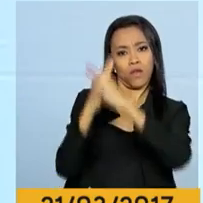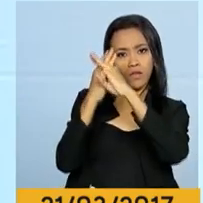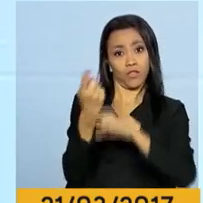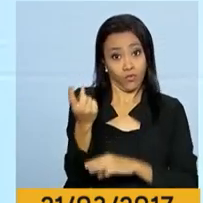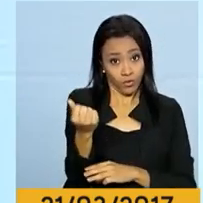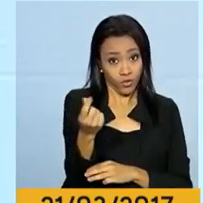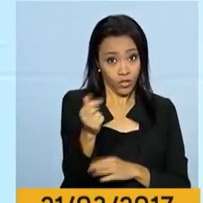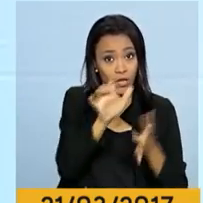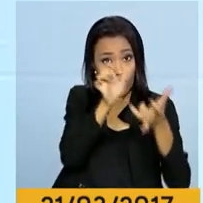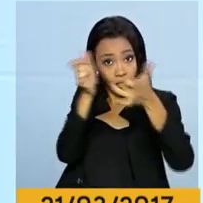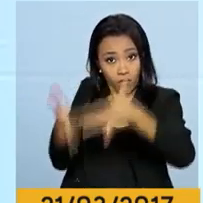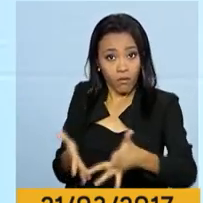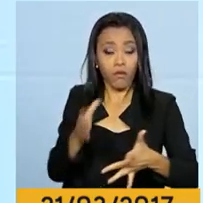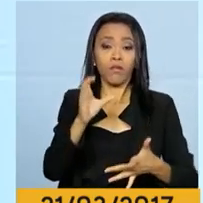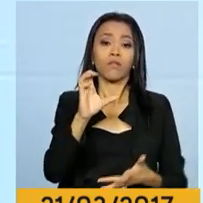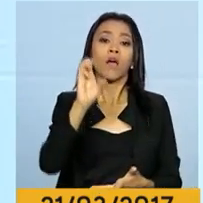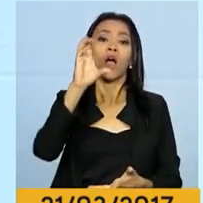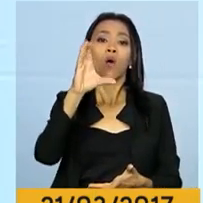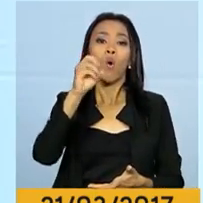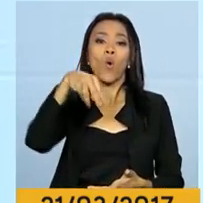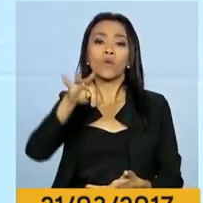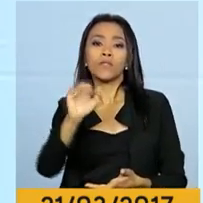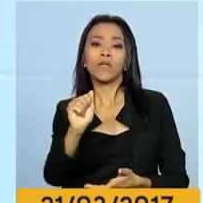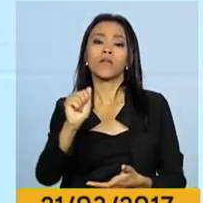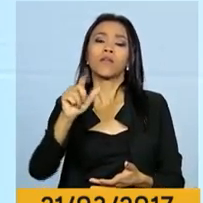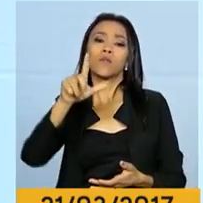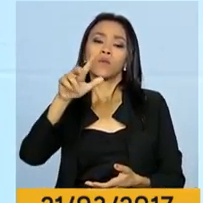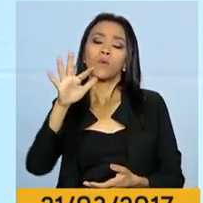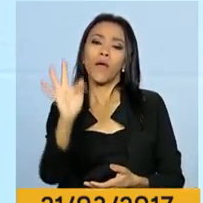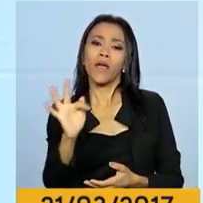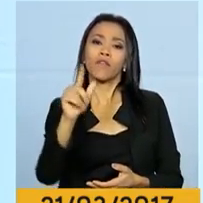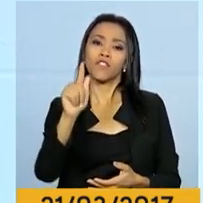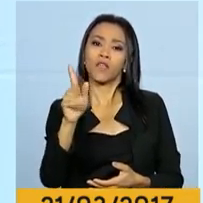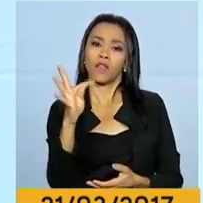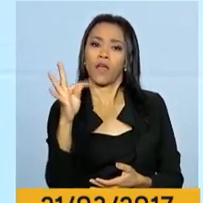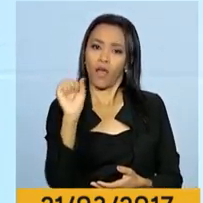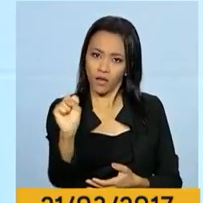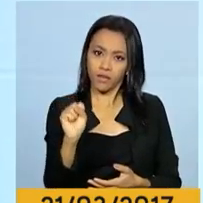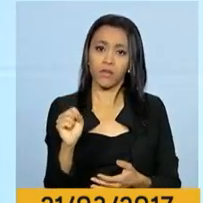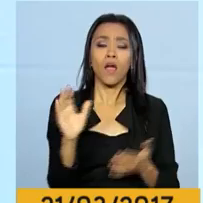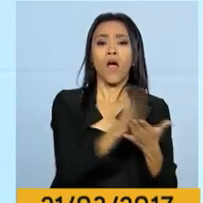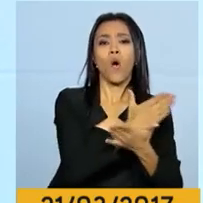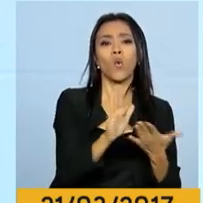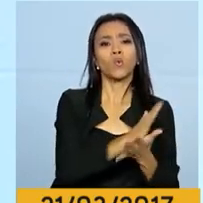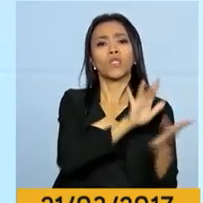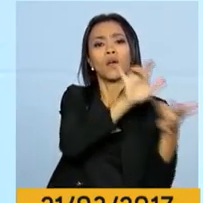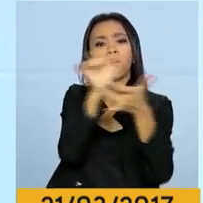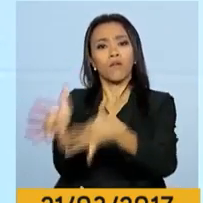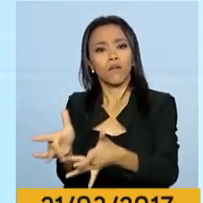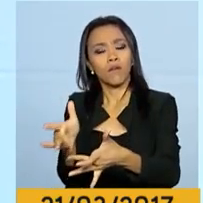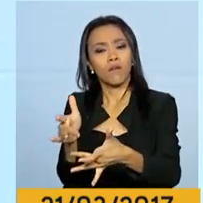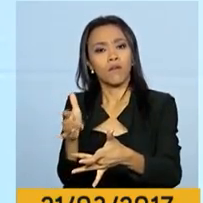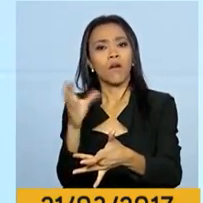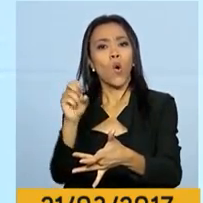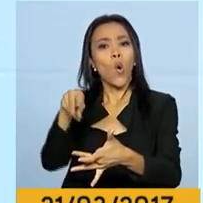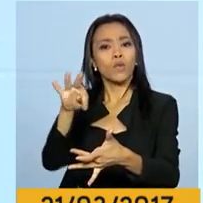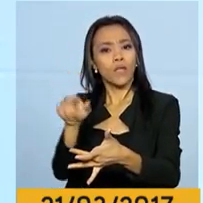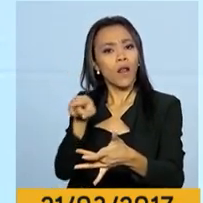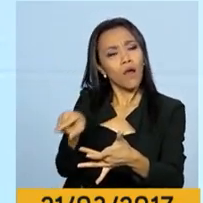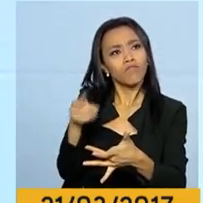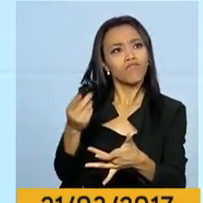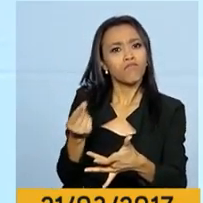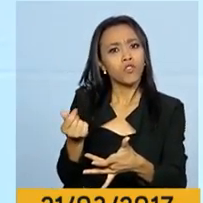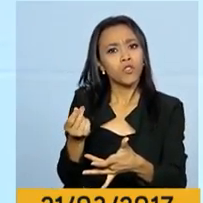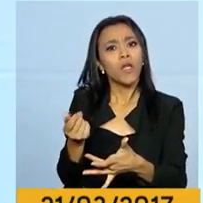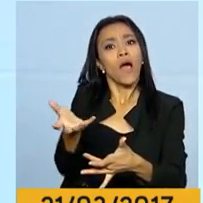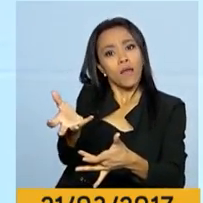significa também, se de um lado satisfaz aqueles que tinham as contas paralisadas, por outro lado, também vem a